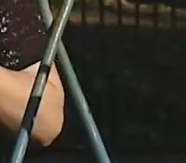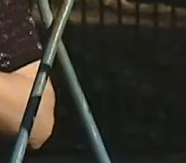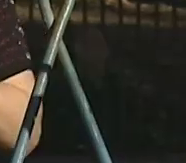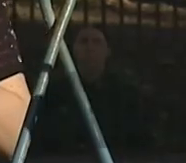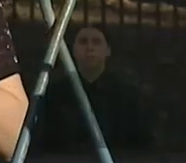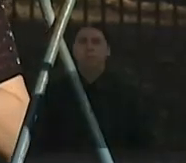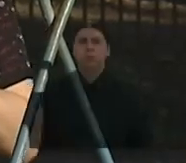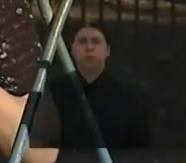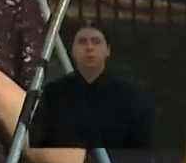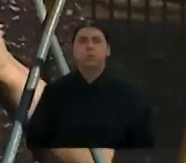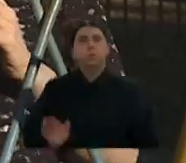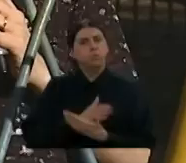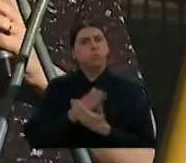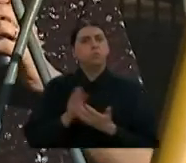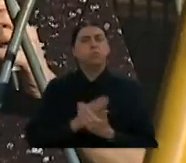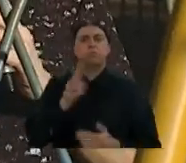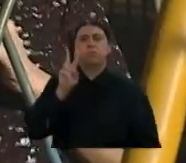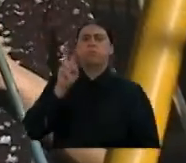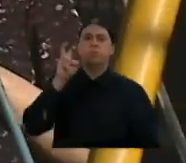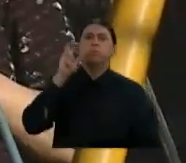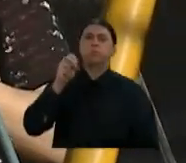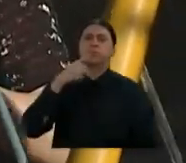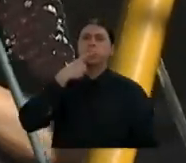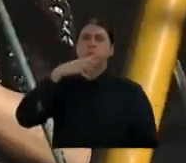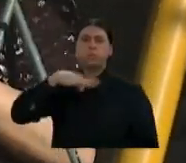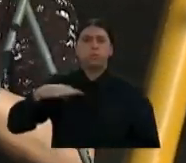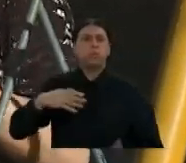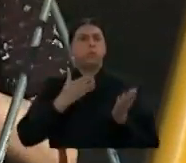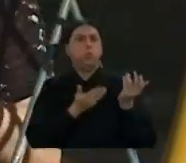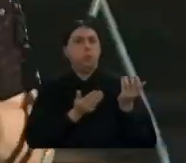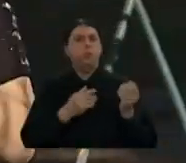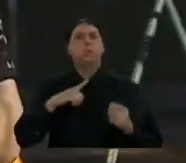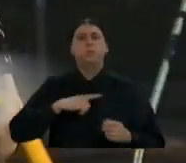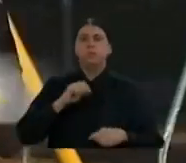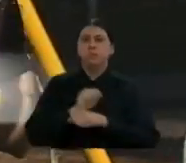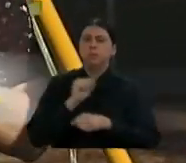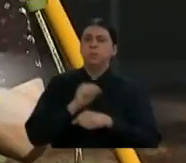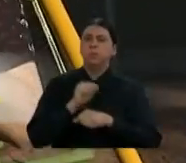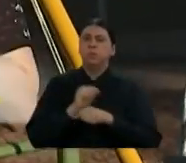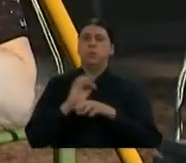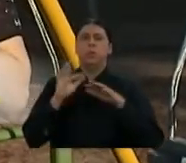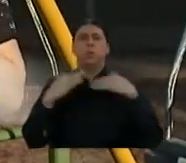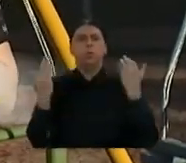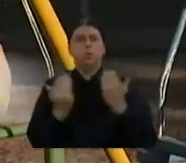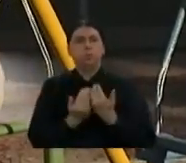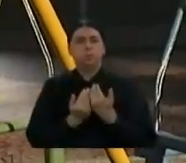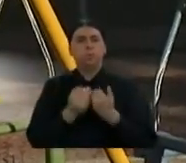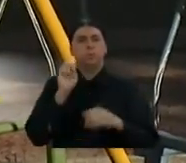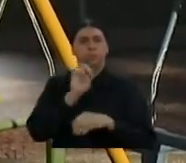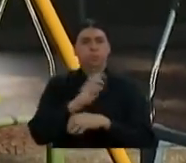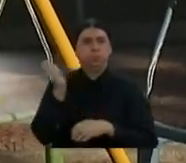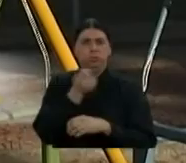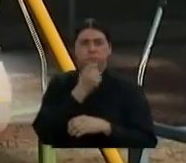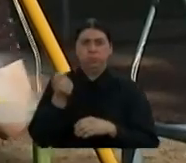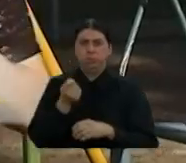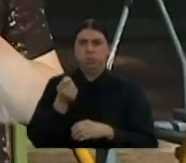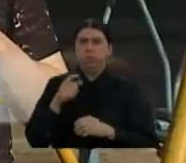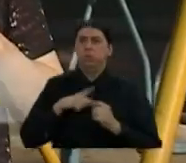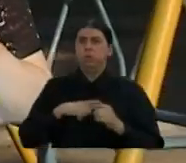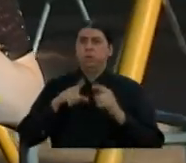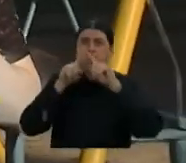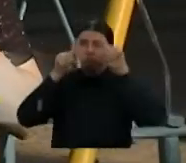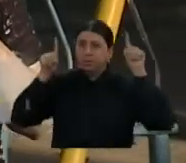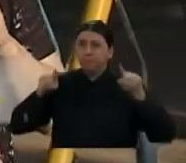cerca de 250 crianças e adolescentes aguardam por uma família no estado elas não se enquadram no